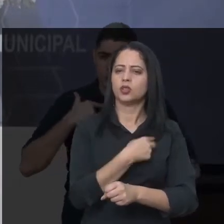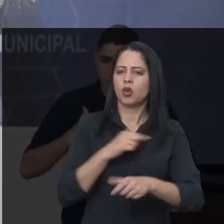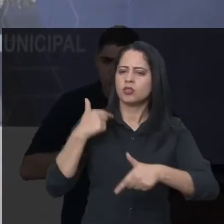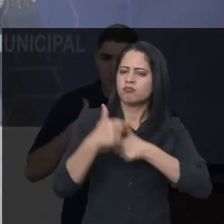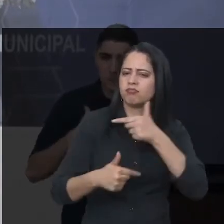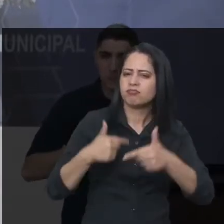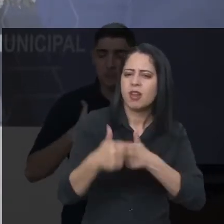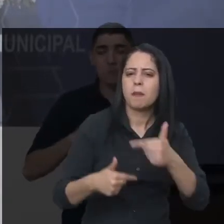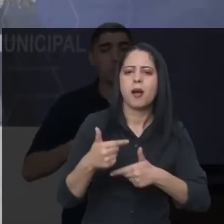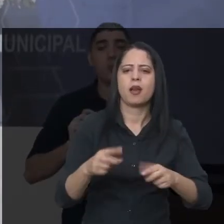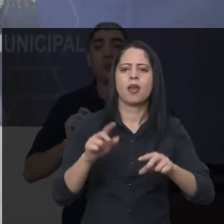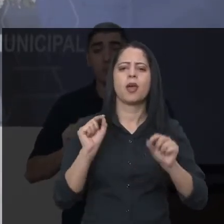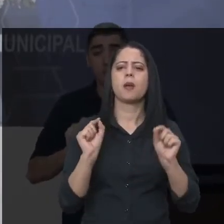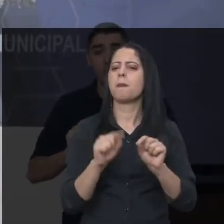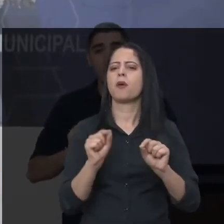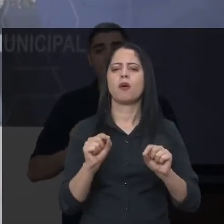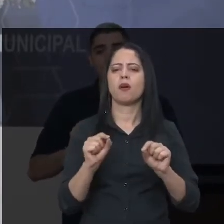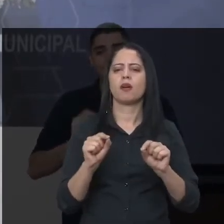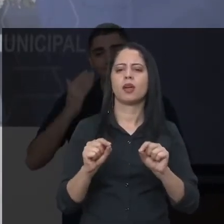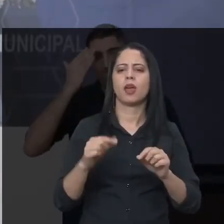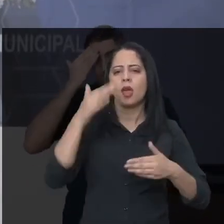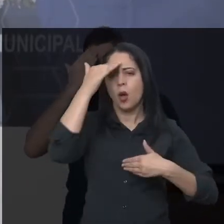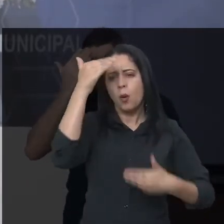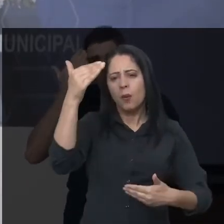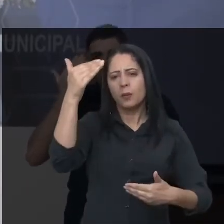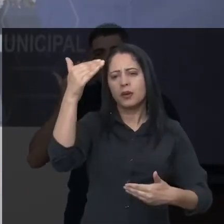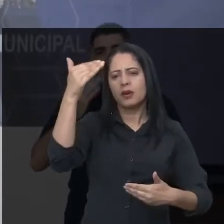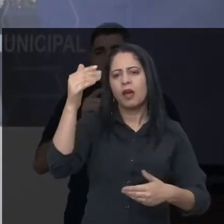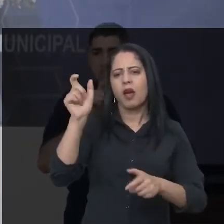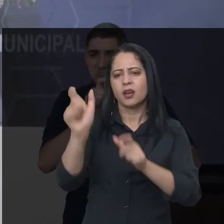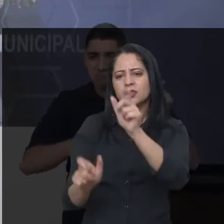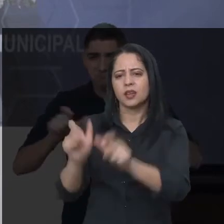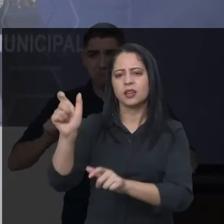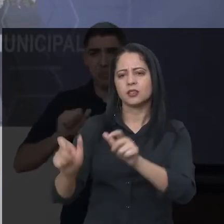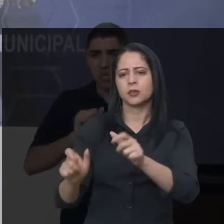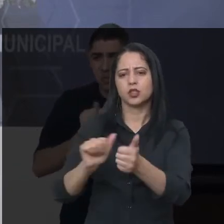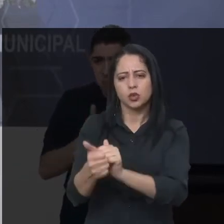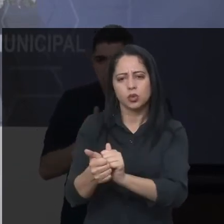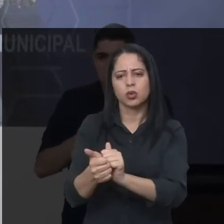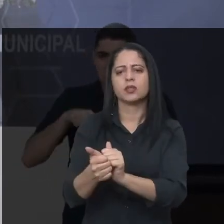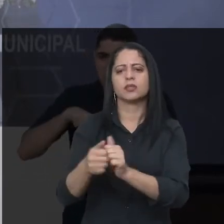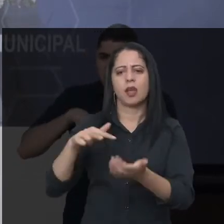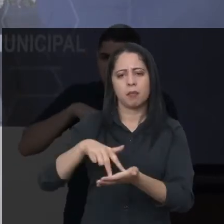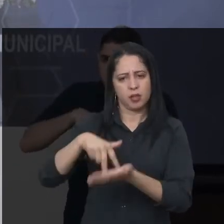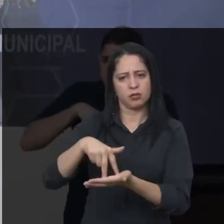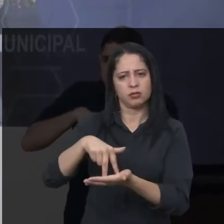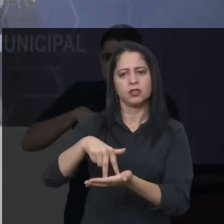à perseverança de muitos esportistas